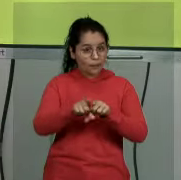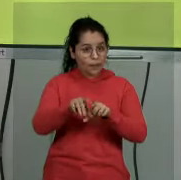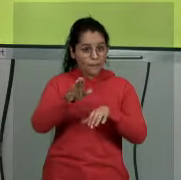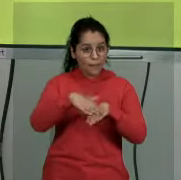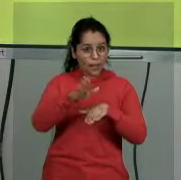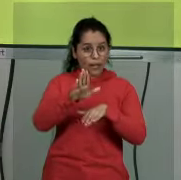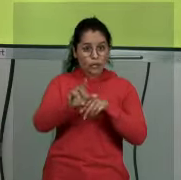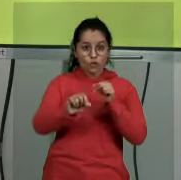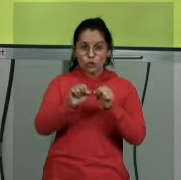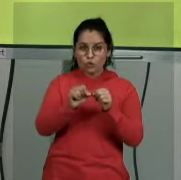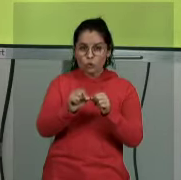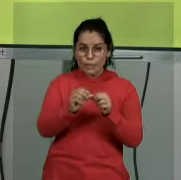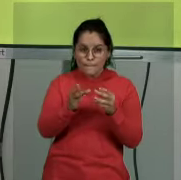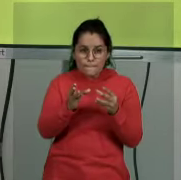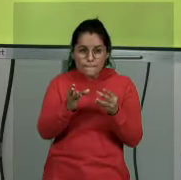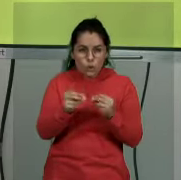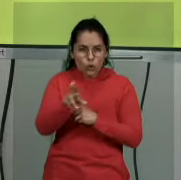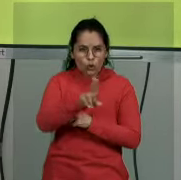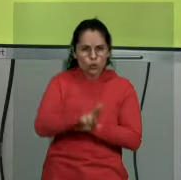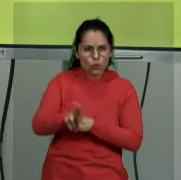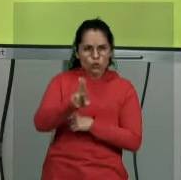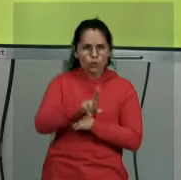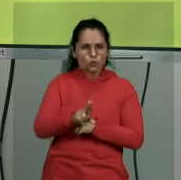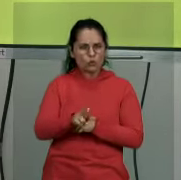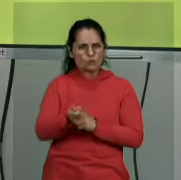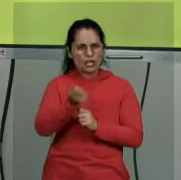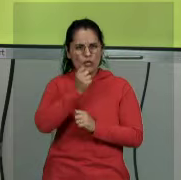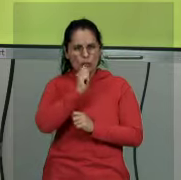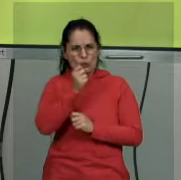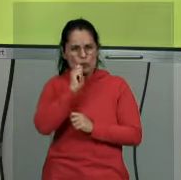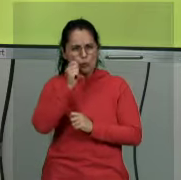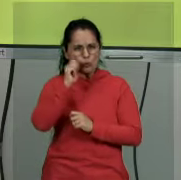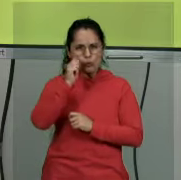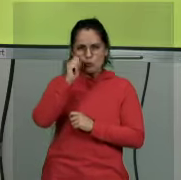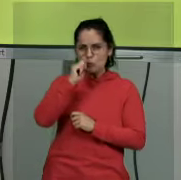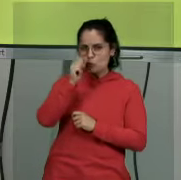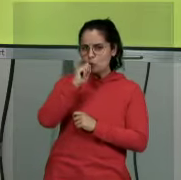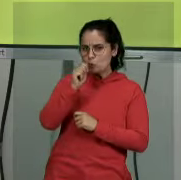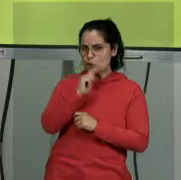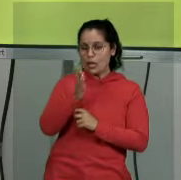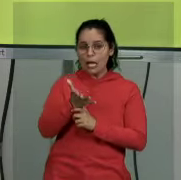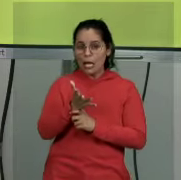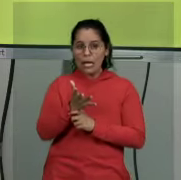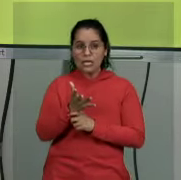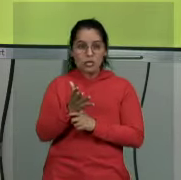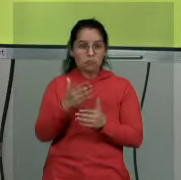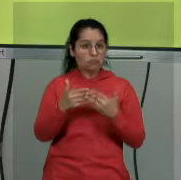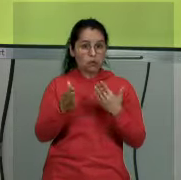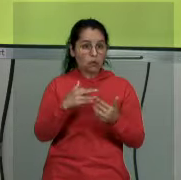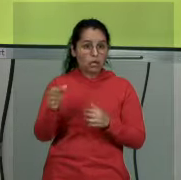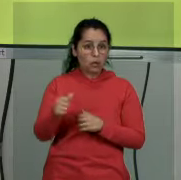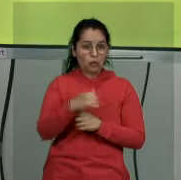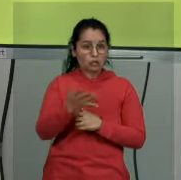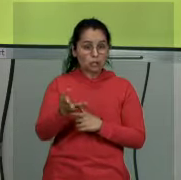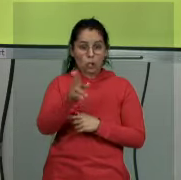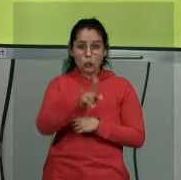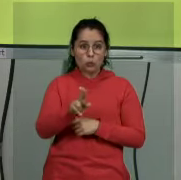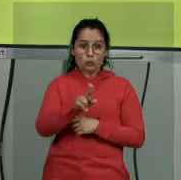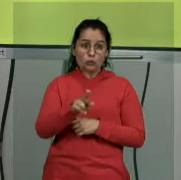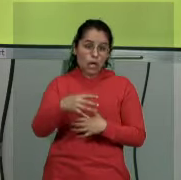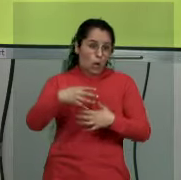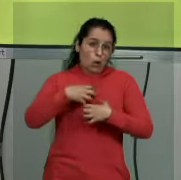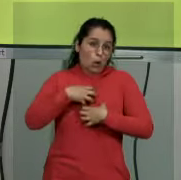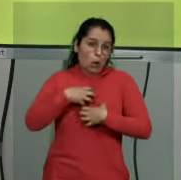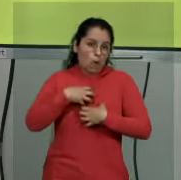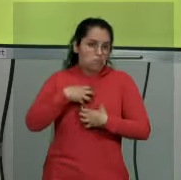excesso, né, a pessoa vai fazendo uso da droga, fazendo uso, quando vê nada, qualquer quantidade que ela usar não vai